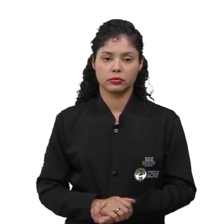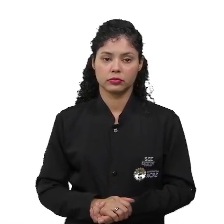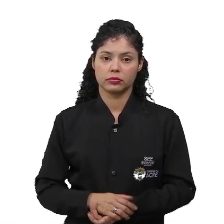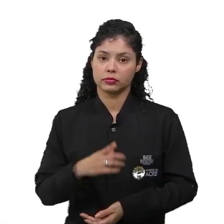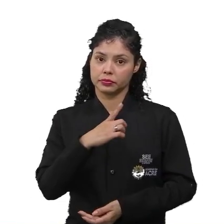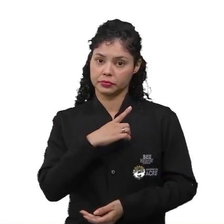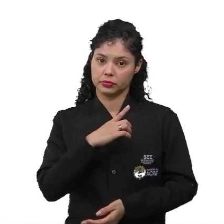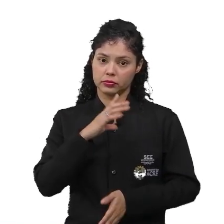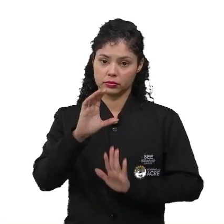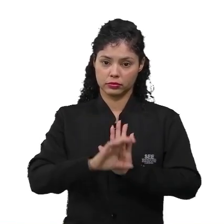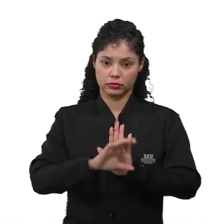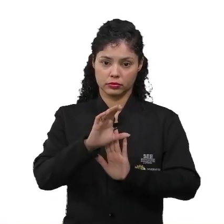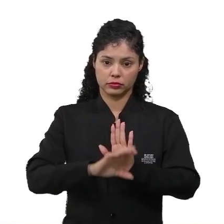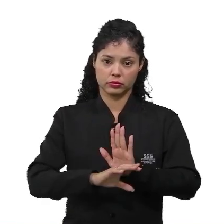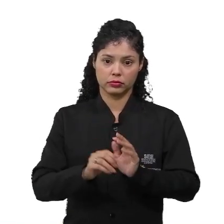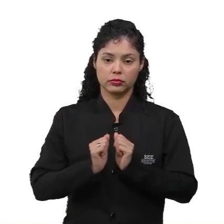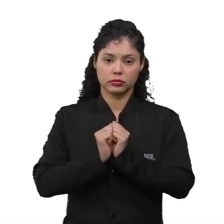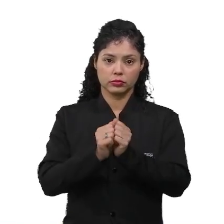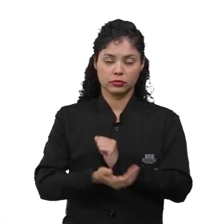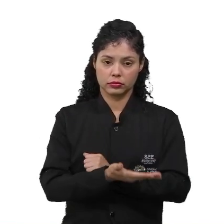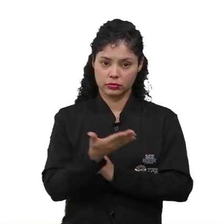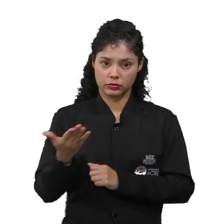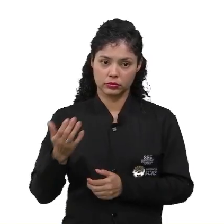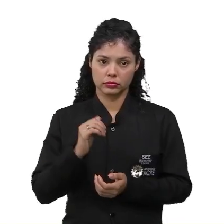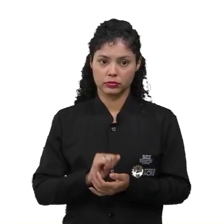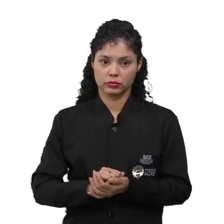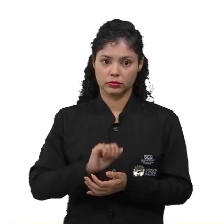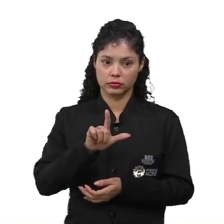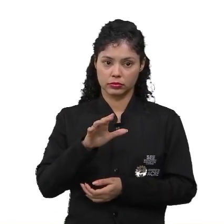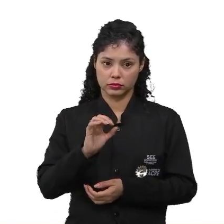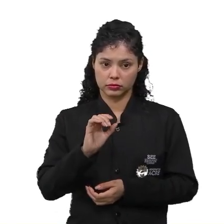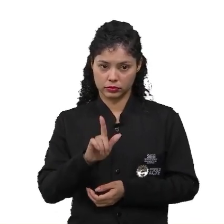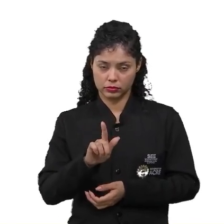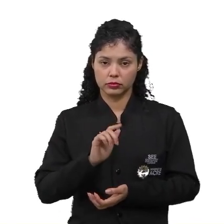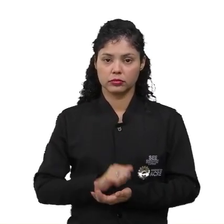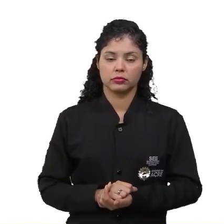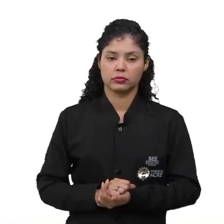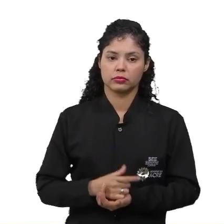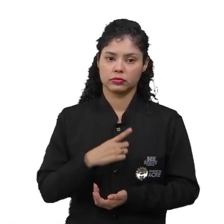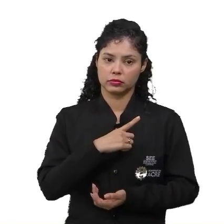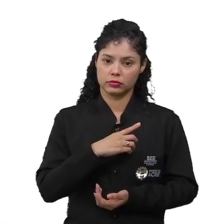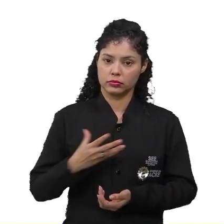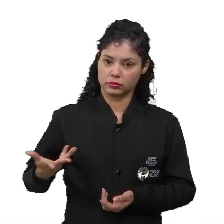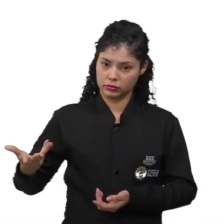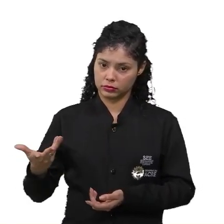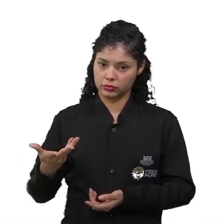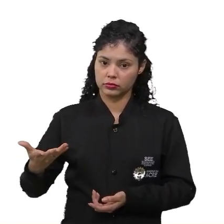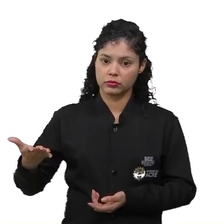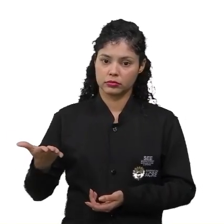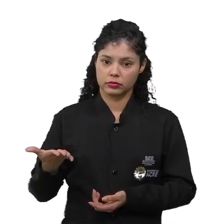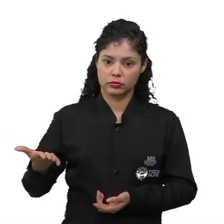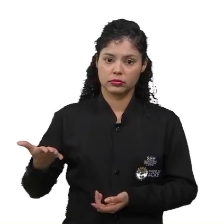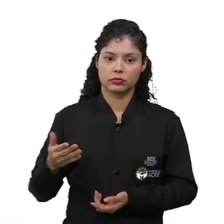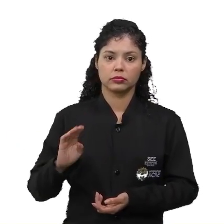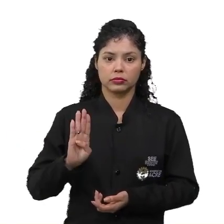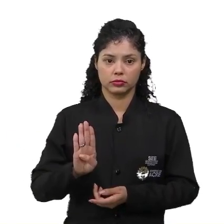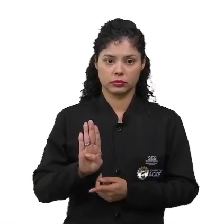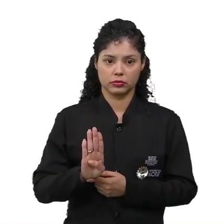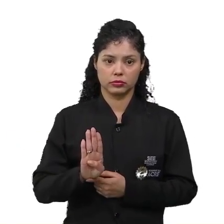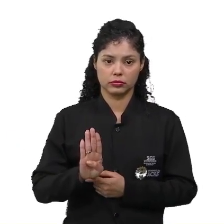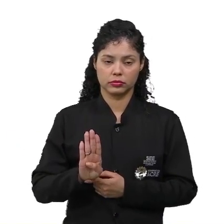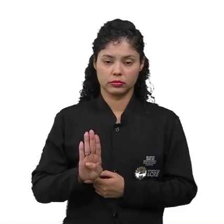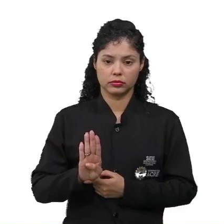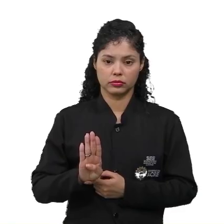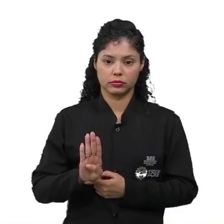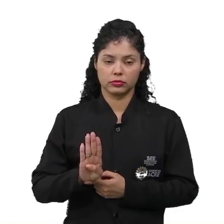Eu vou definir aqui com vocês o logaritmo. Então, dado uma base b, que